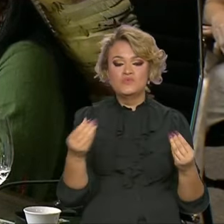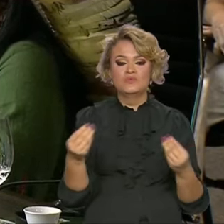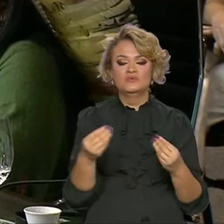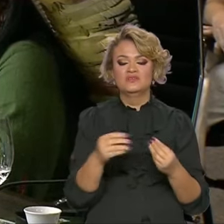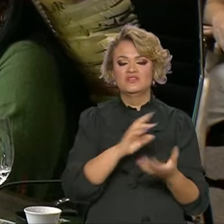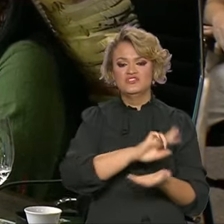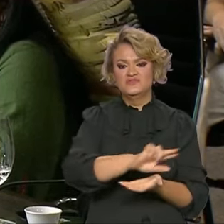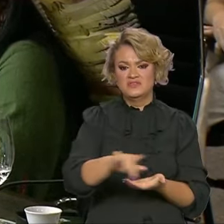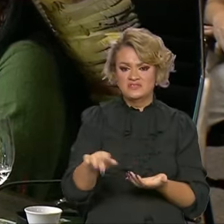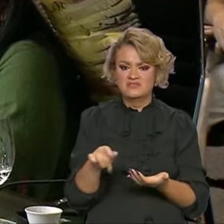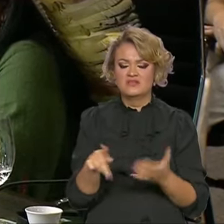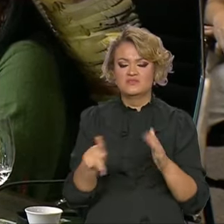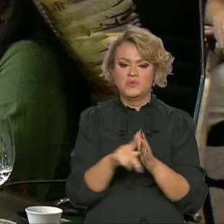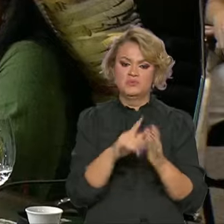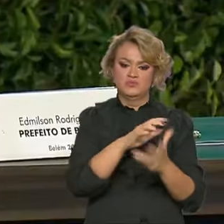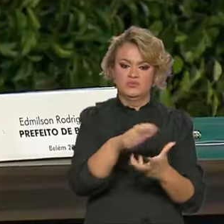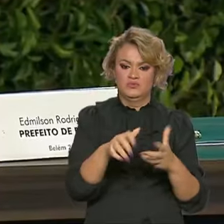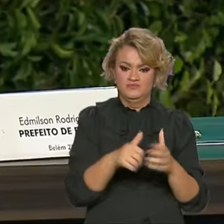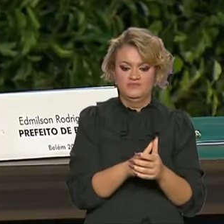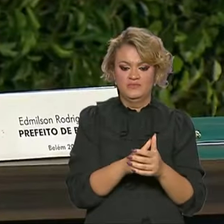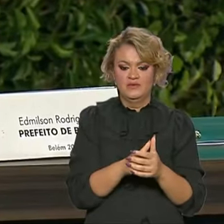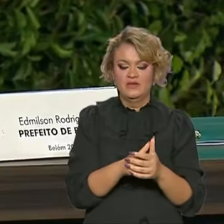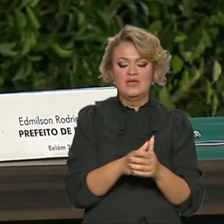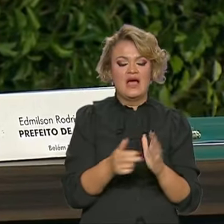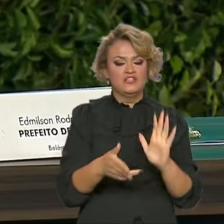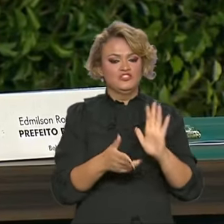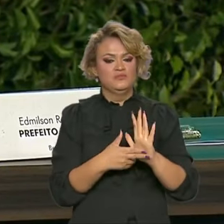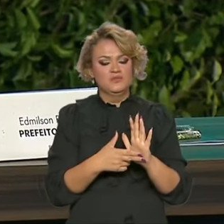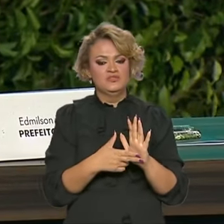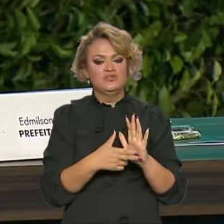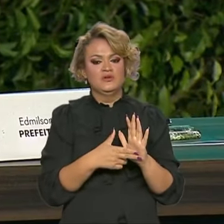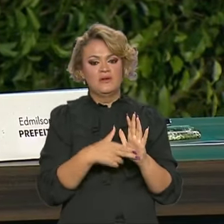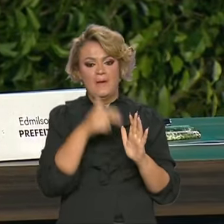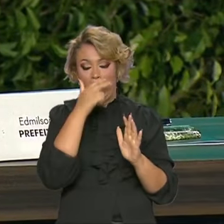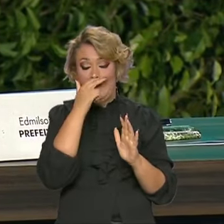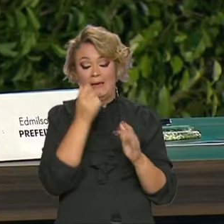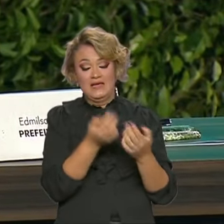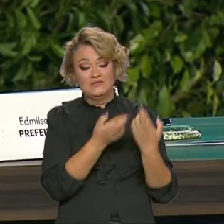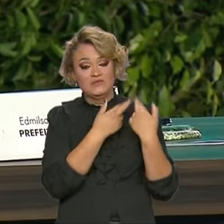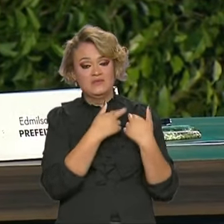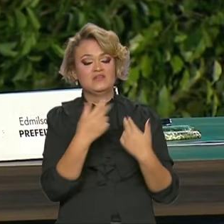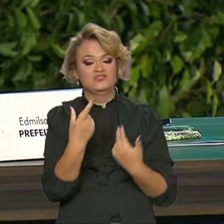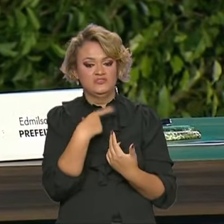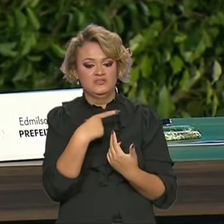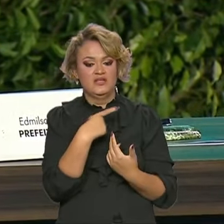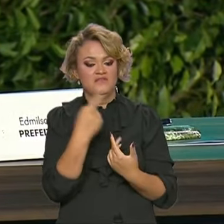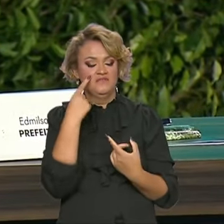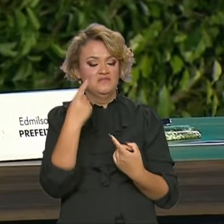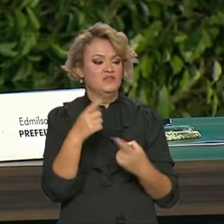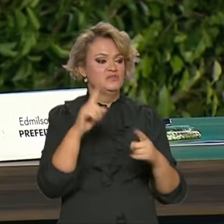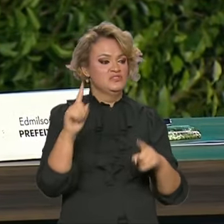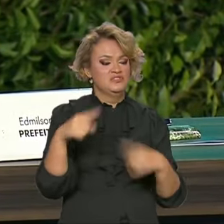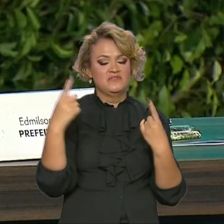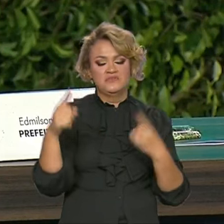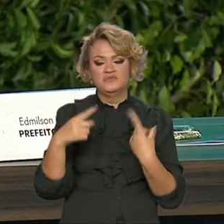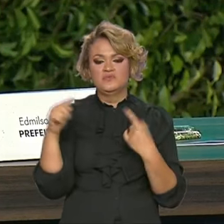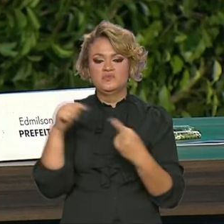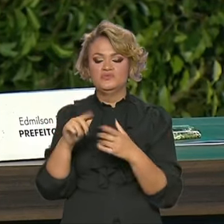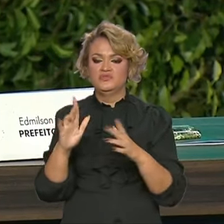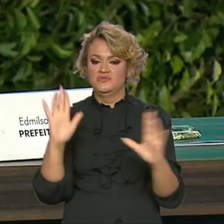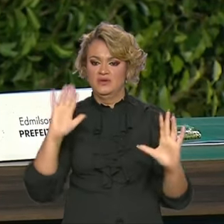da biodiversidade do planeta, assumindo uma grande responsabilidade frente aos desafios